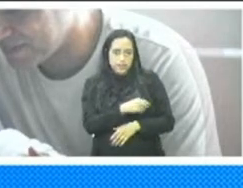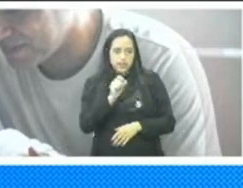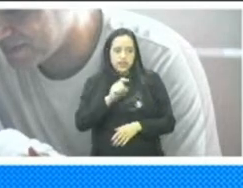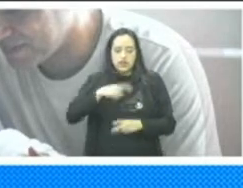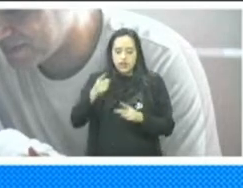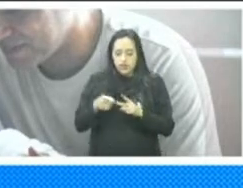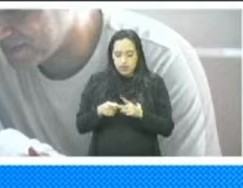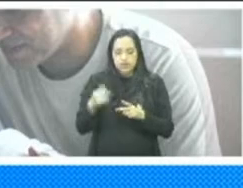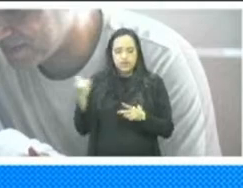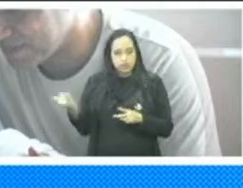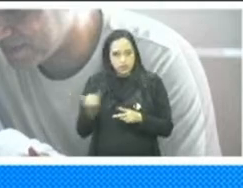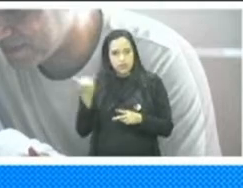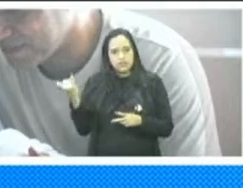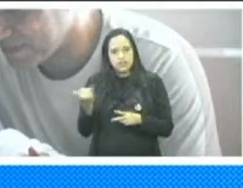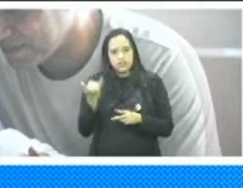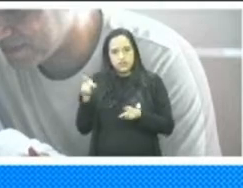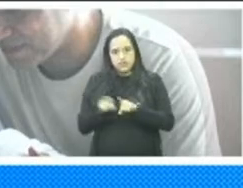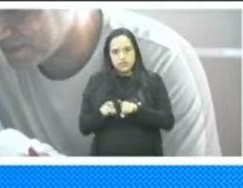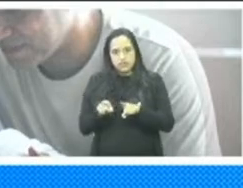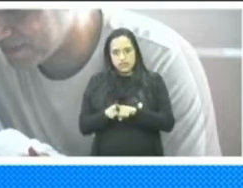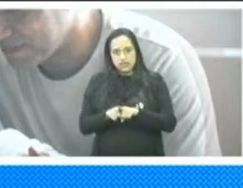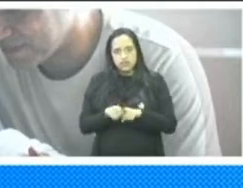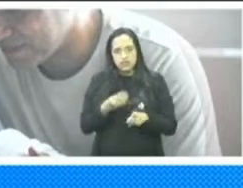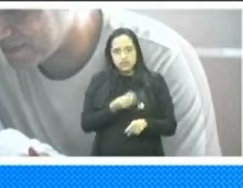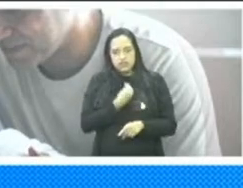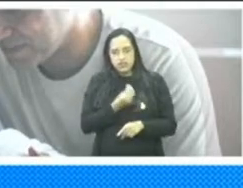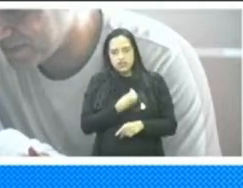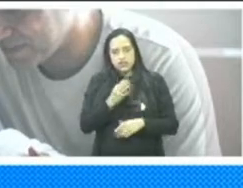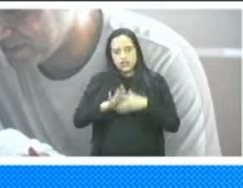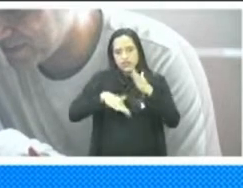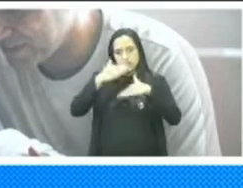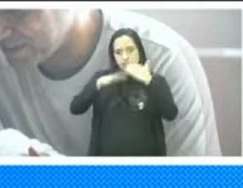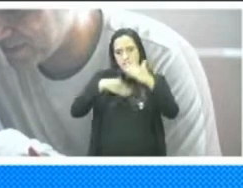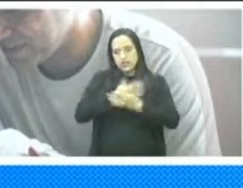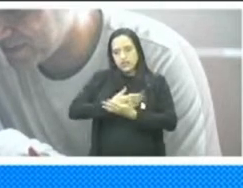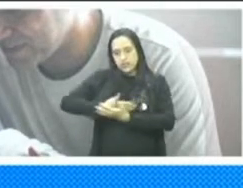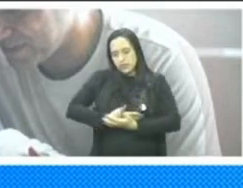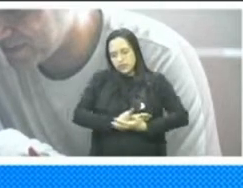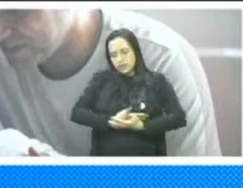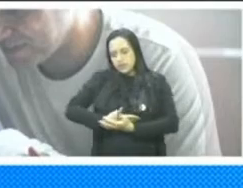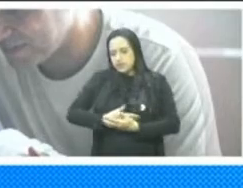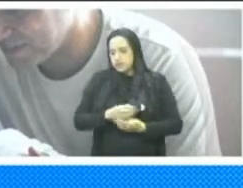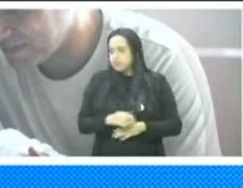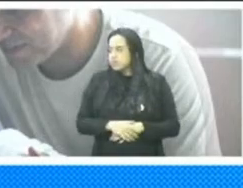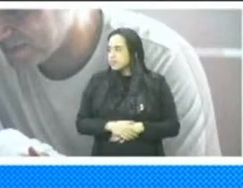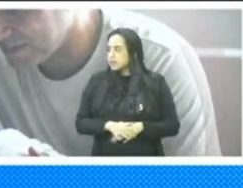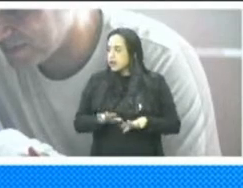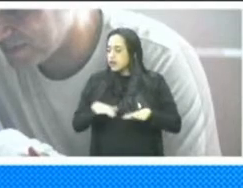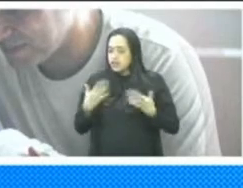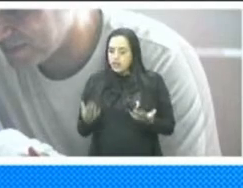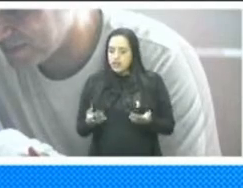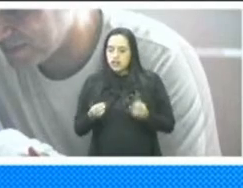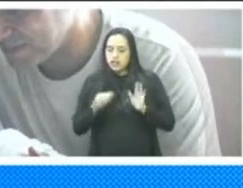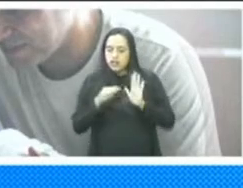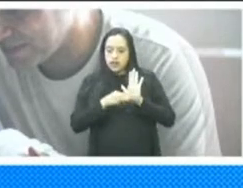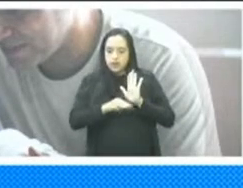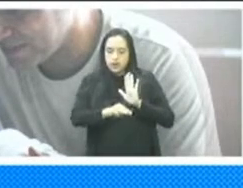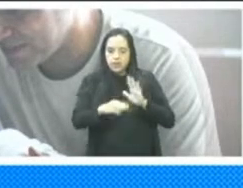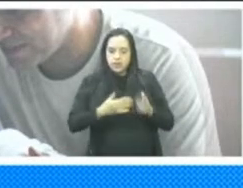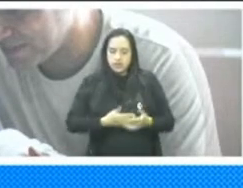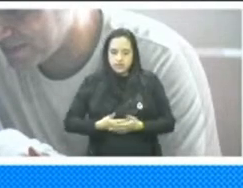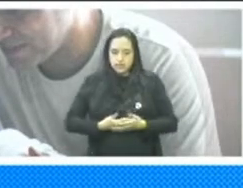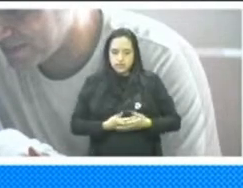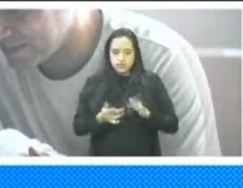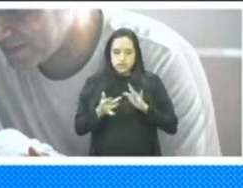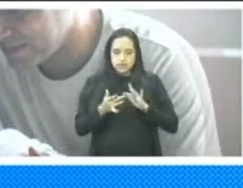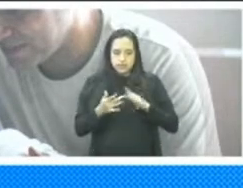outro fator aí muito importante para a sobrevivência e o desenvolvimento das crianças. Então, o método Canguru, né, tem